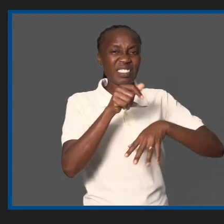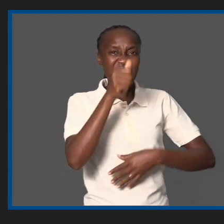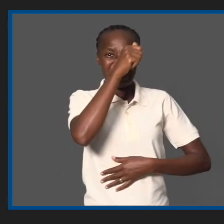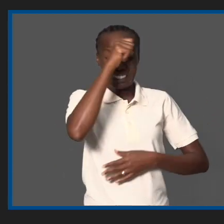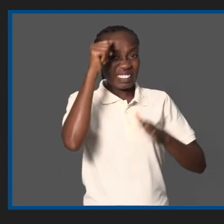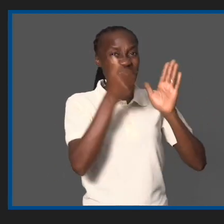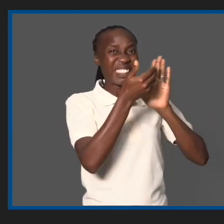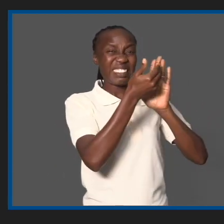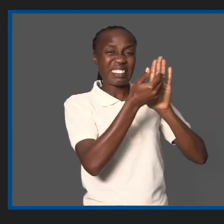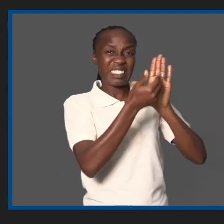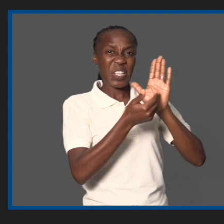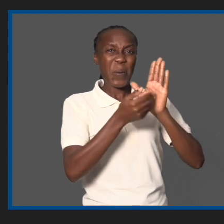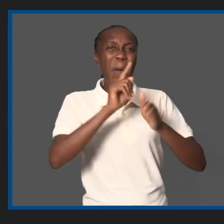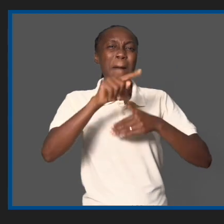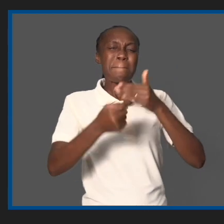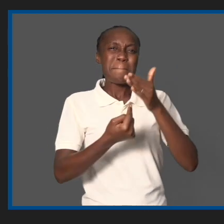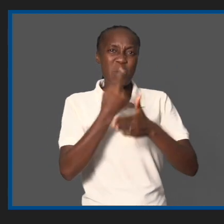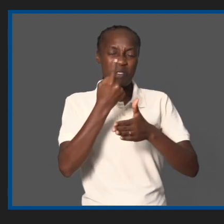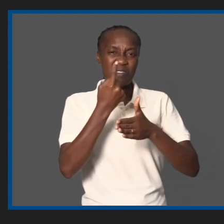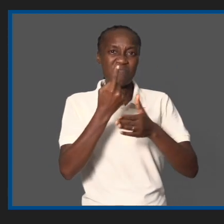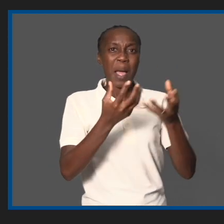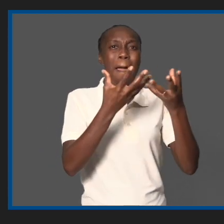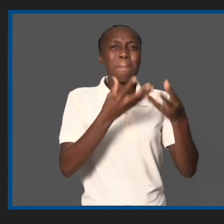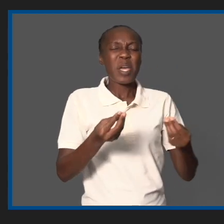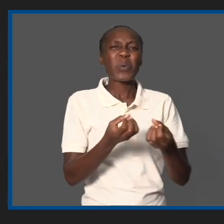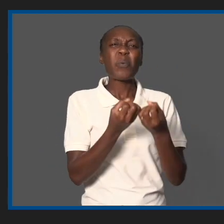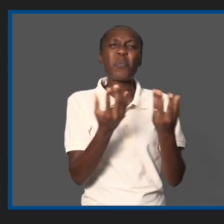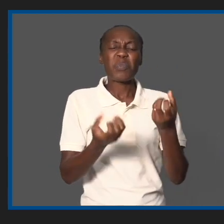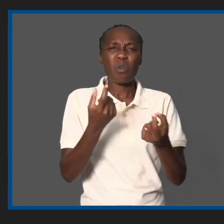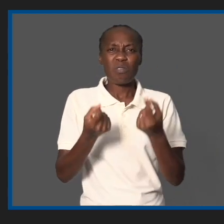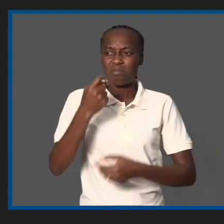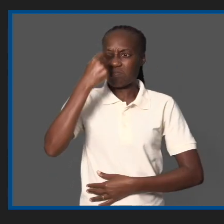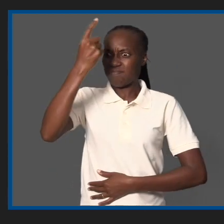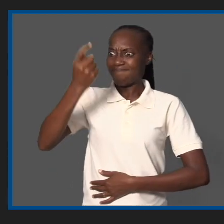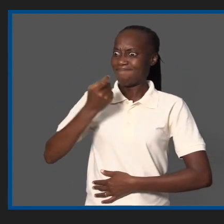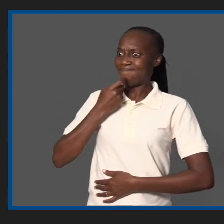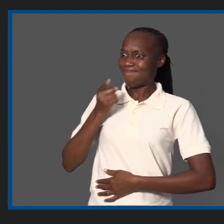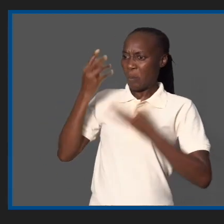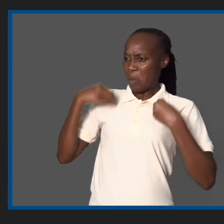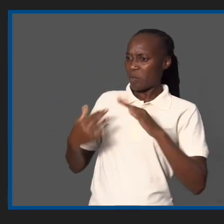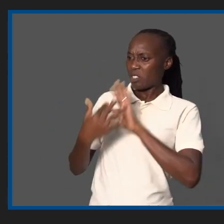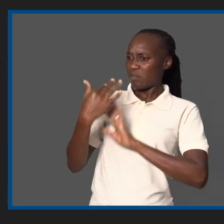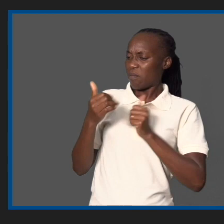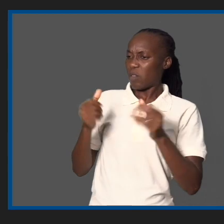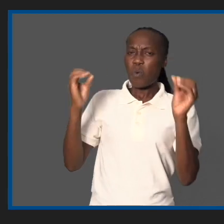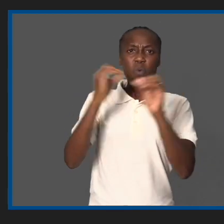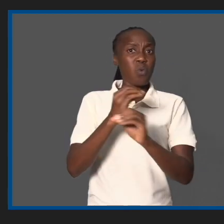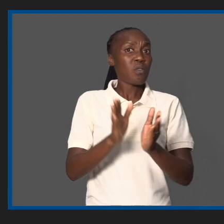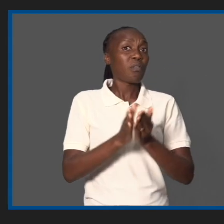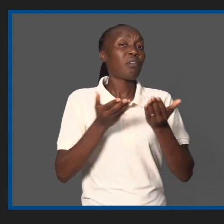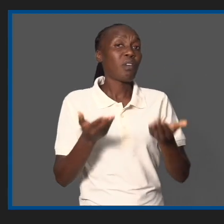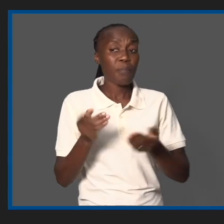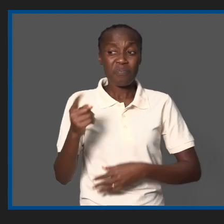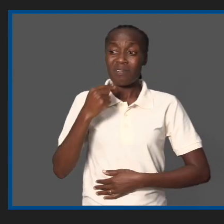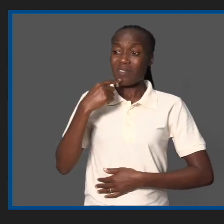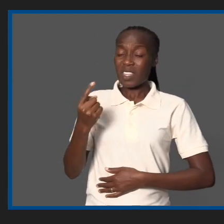operar lá porque o currículo tem muitas coisas. Não sei porque eles não me explicaram bem. Eles